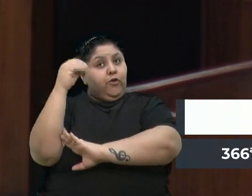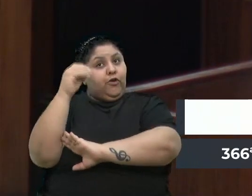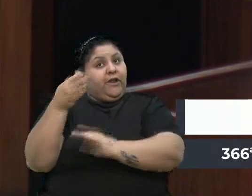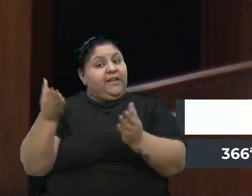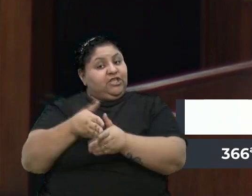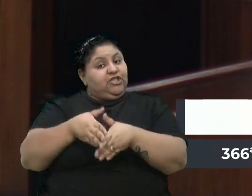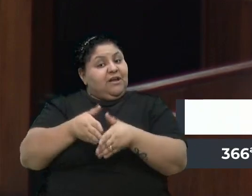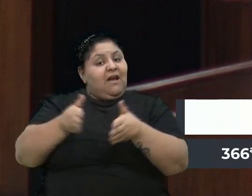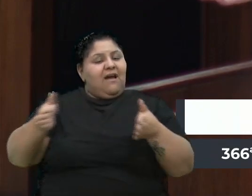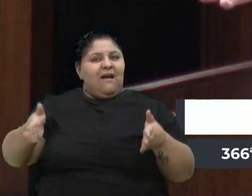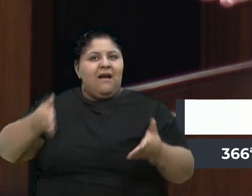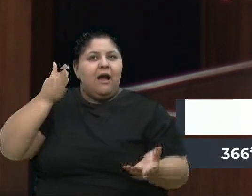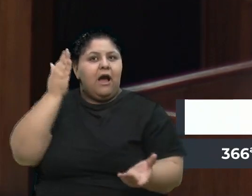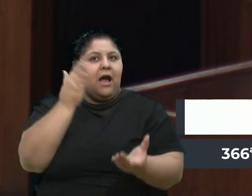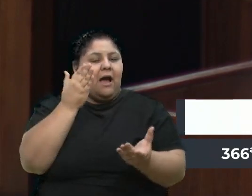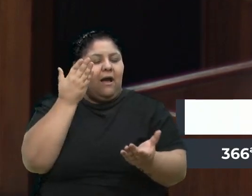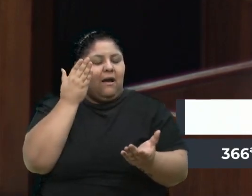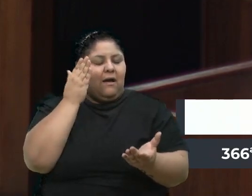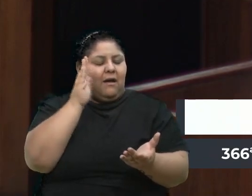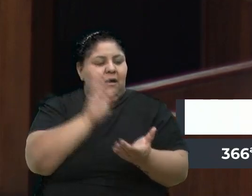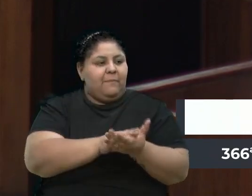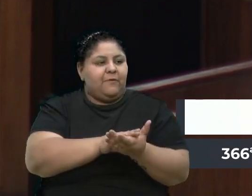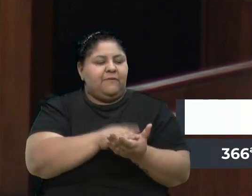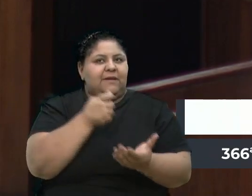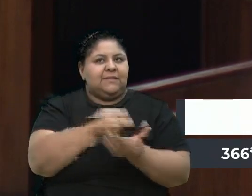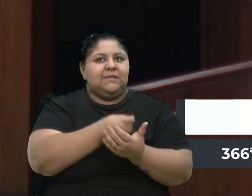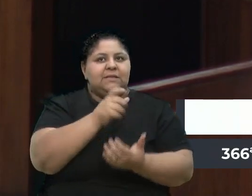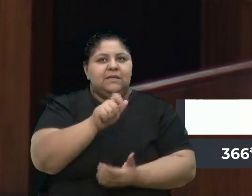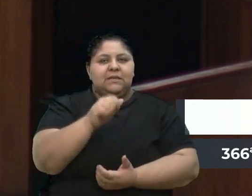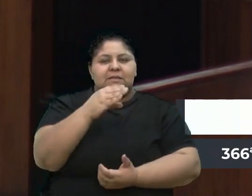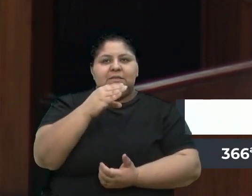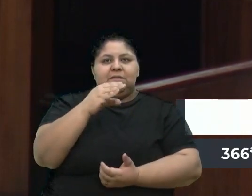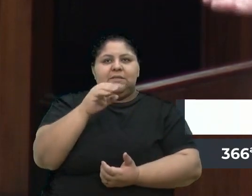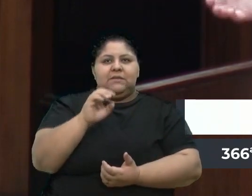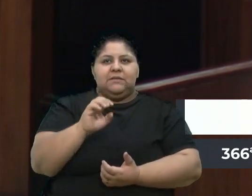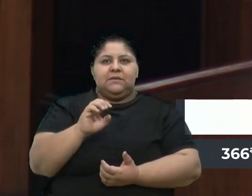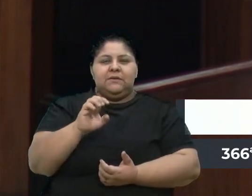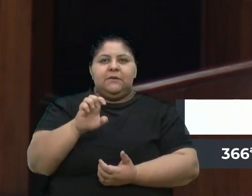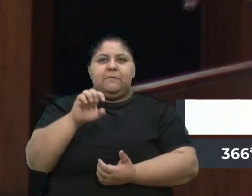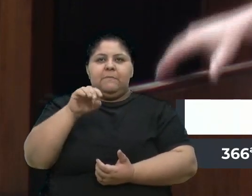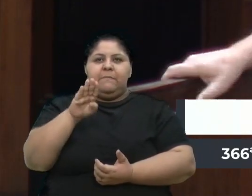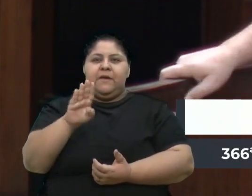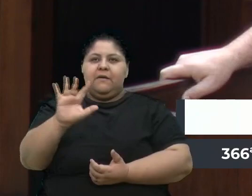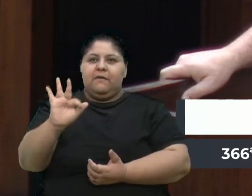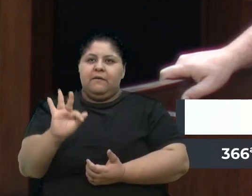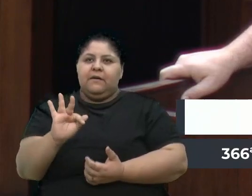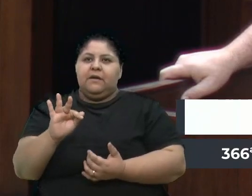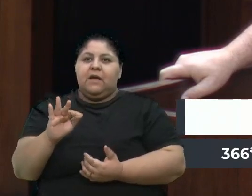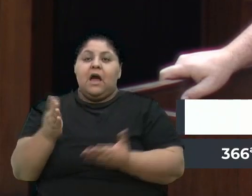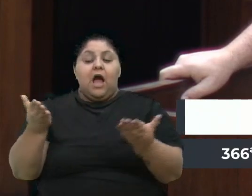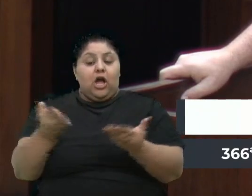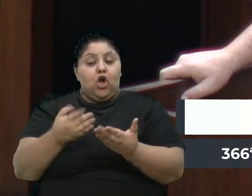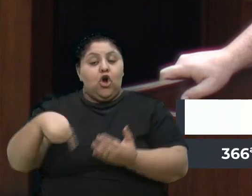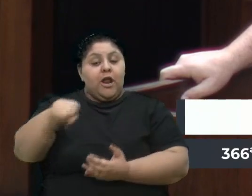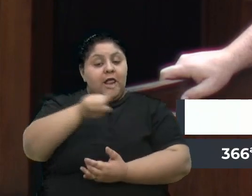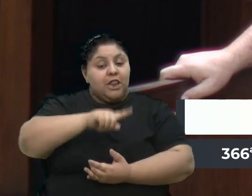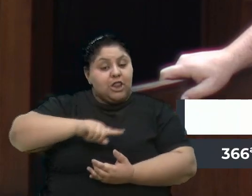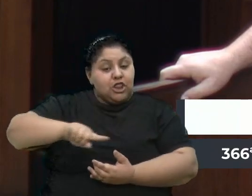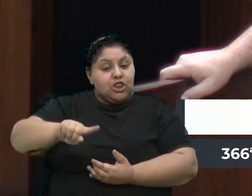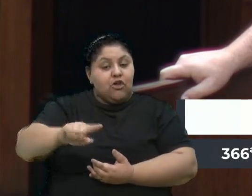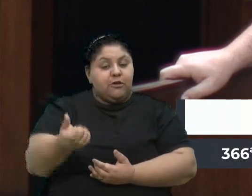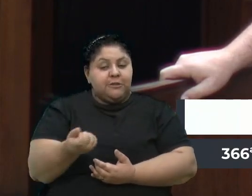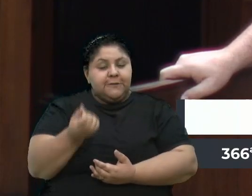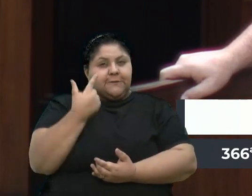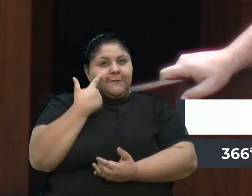foi aprovada pela CBF, a Federação Gaúcha e o Governo do Estado também já fizeram esse apoio, cabe a nós, se tivermos interesse,